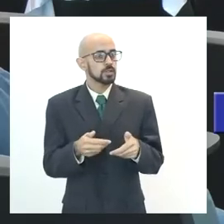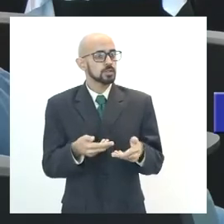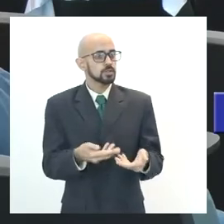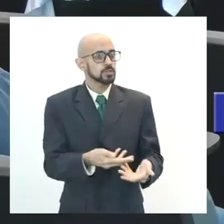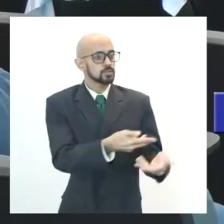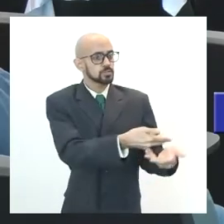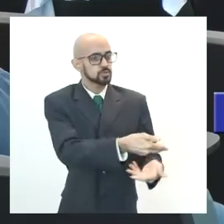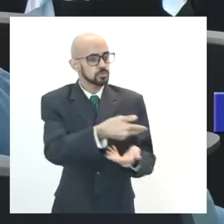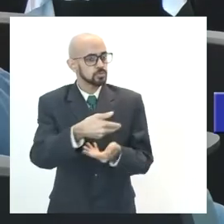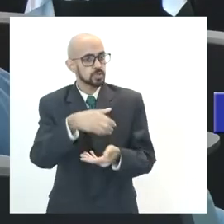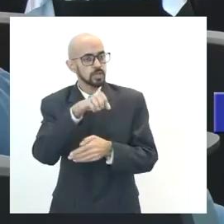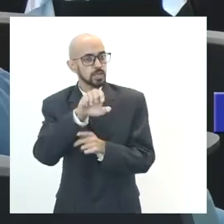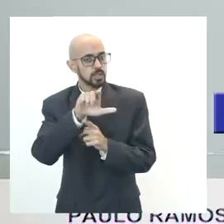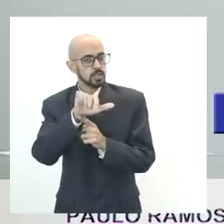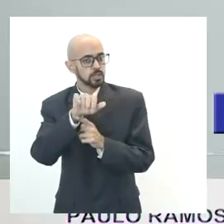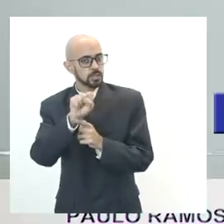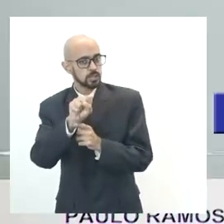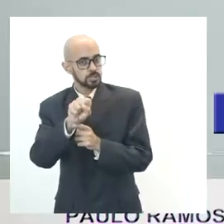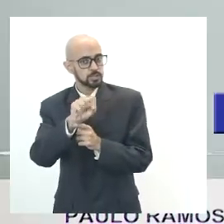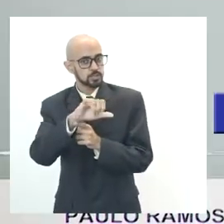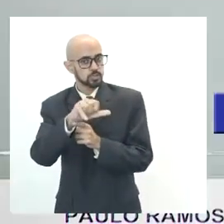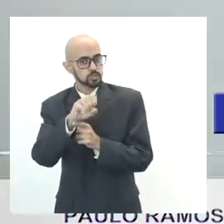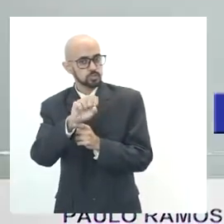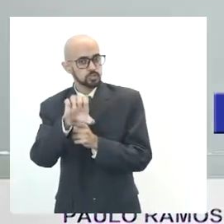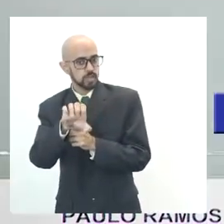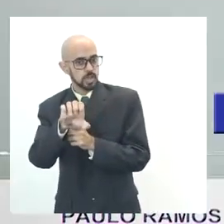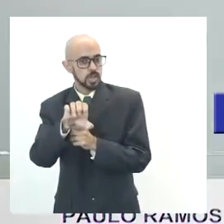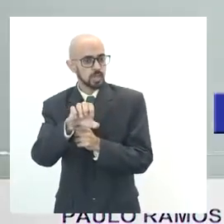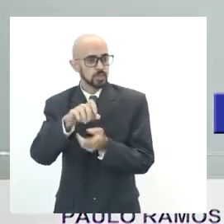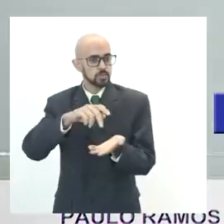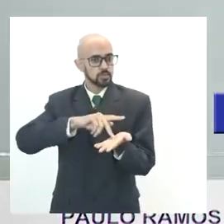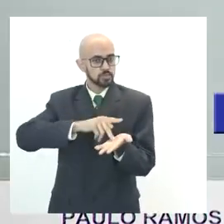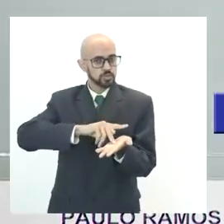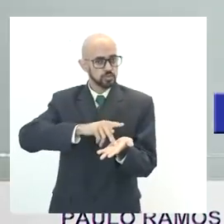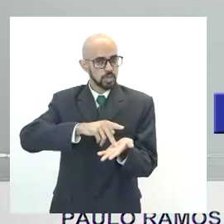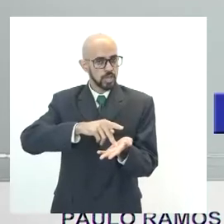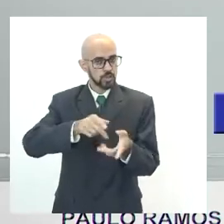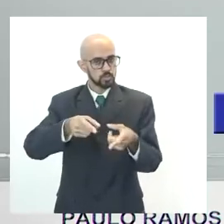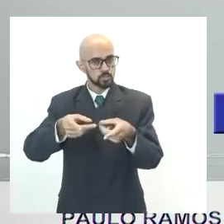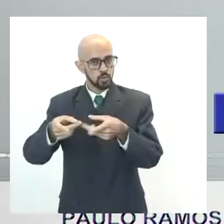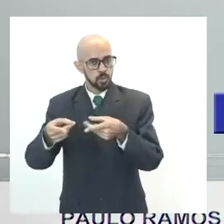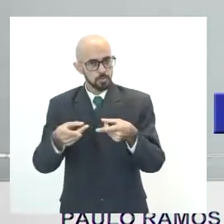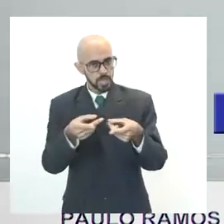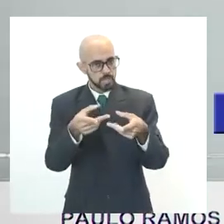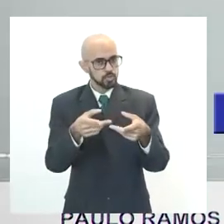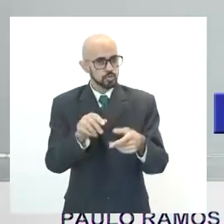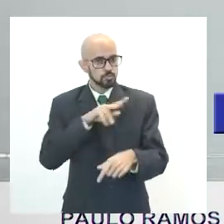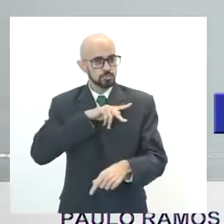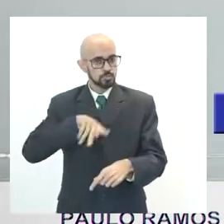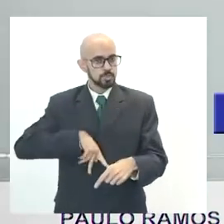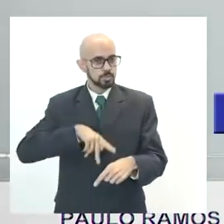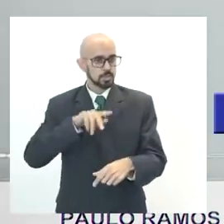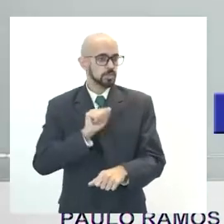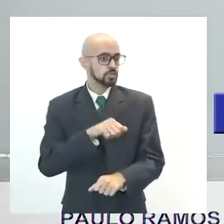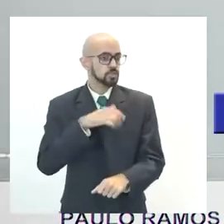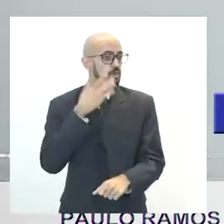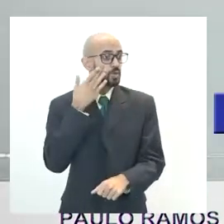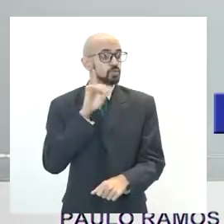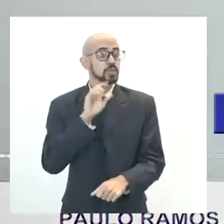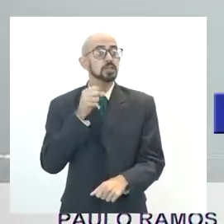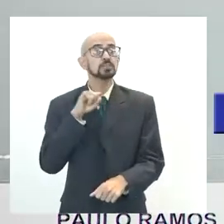Elias José Alfredo Sindicato do Comércio Varejista Presidente não sei se ainda está